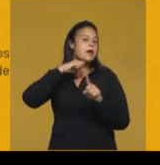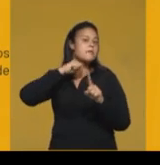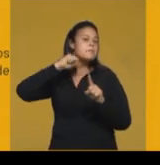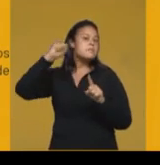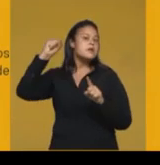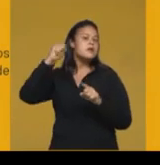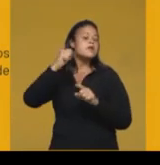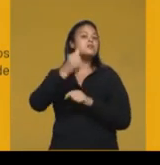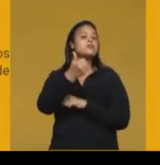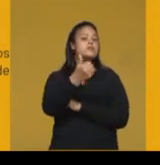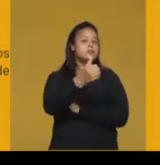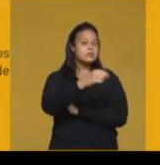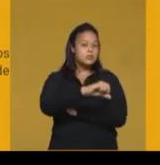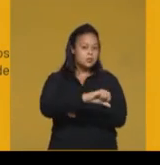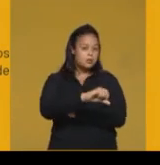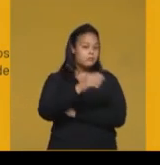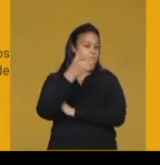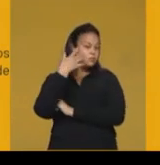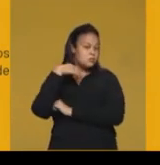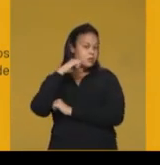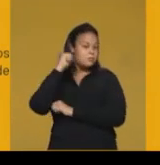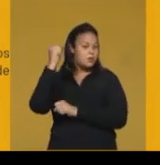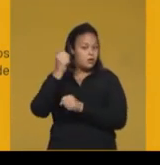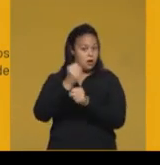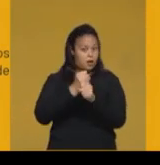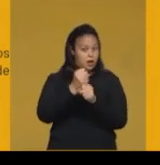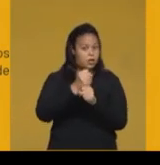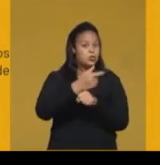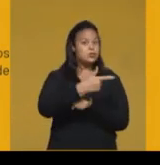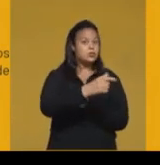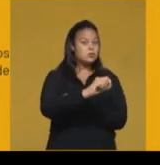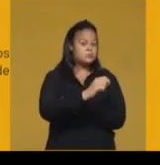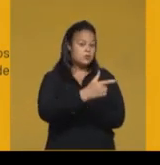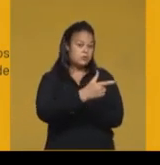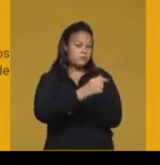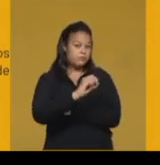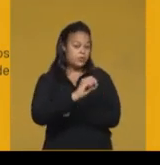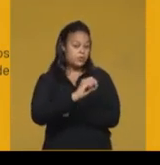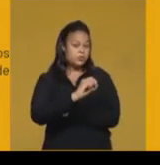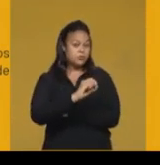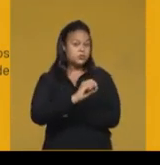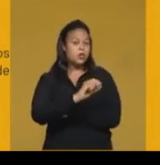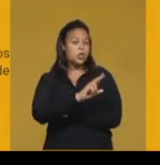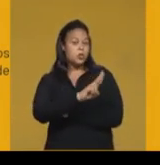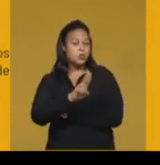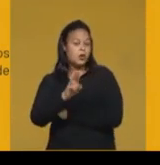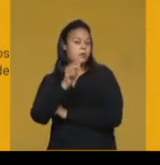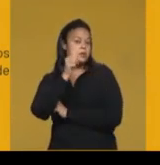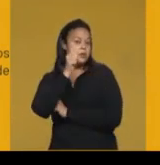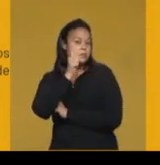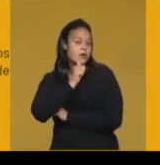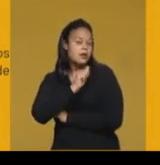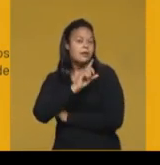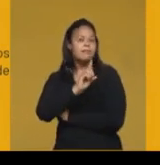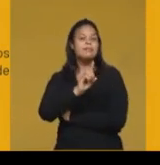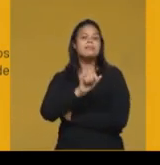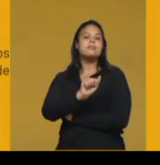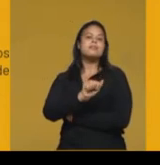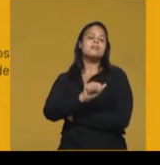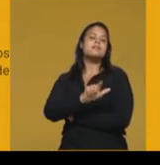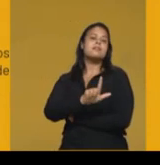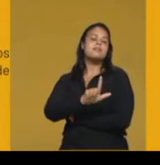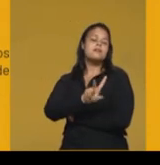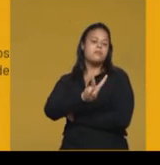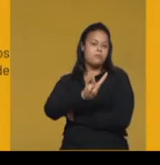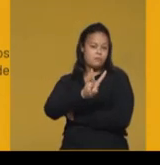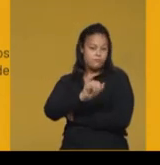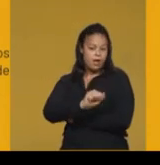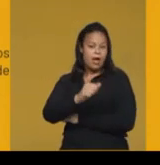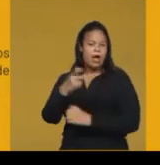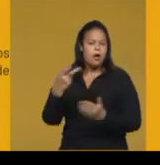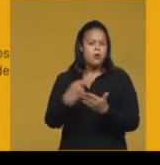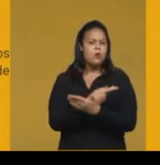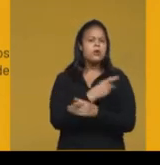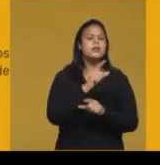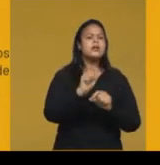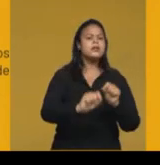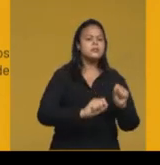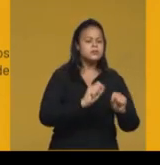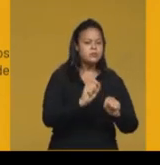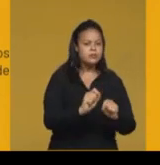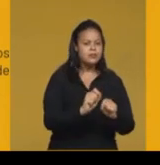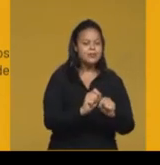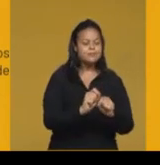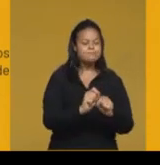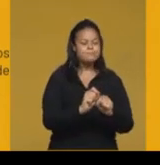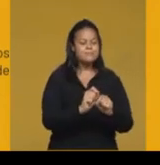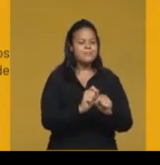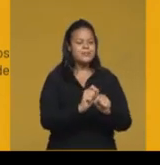19 de abril de 2020, Dalva Rodrigues. Olha o que acontece. A Dalva não quis